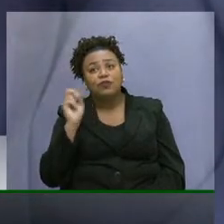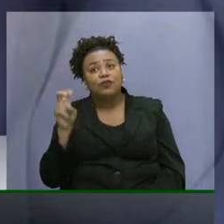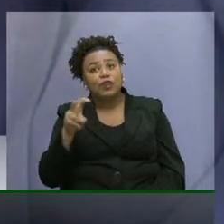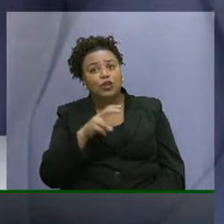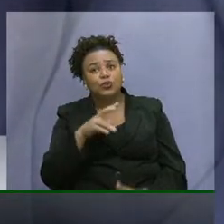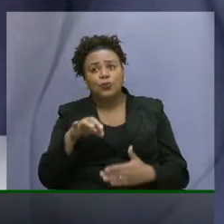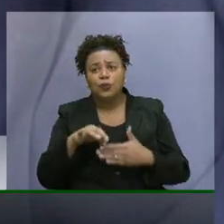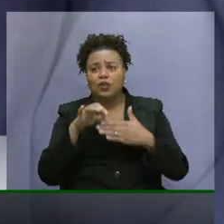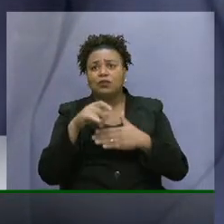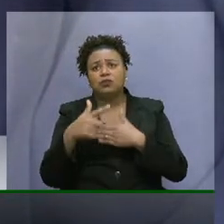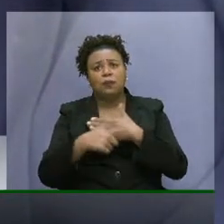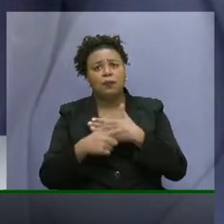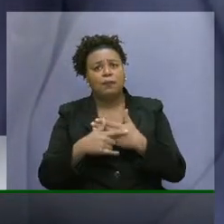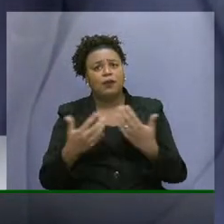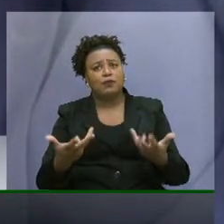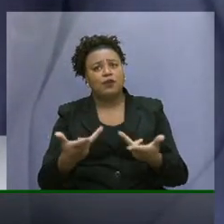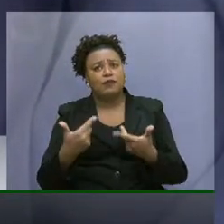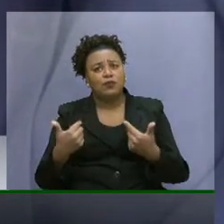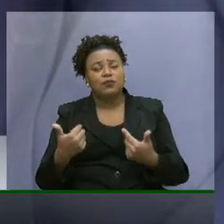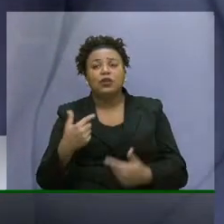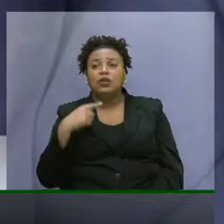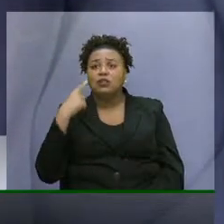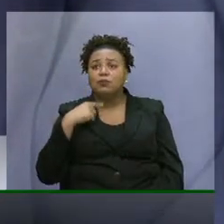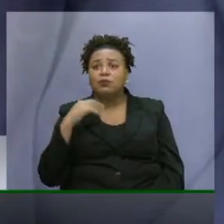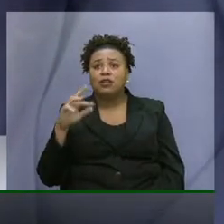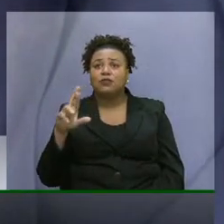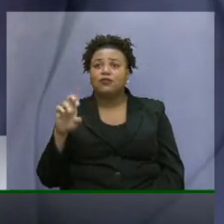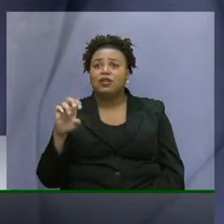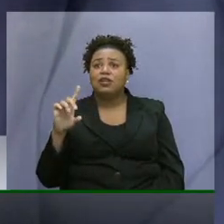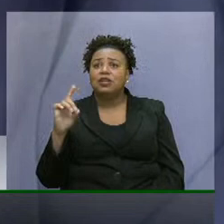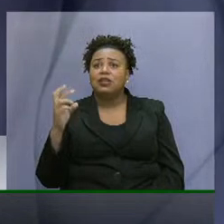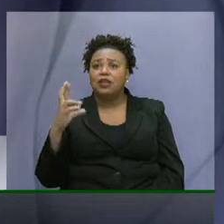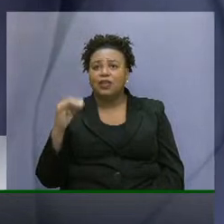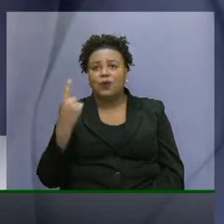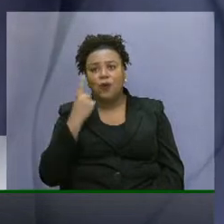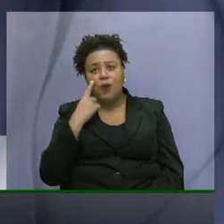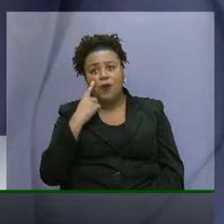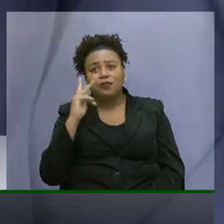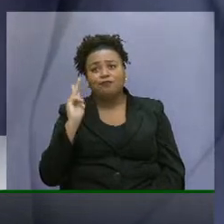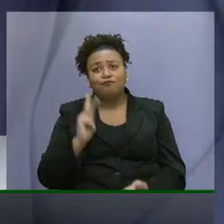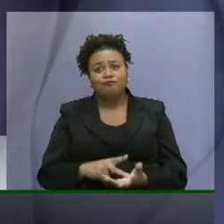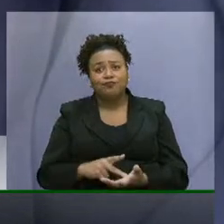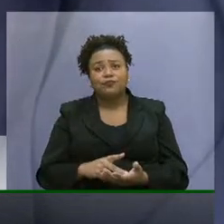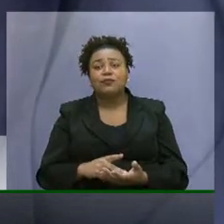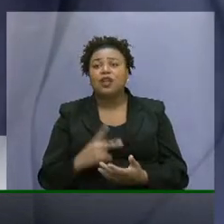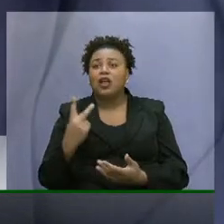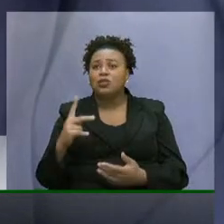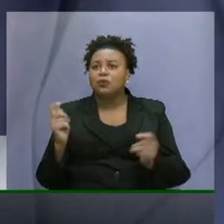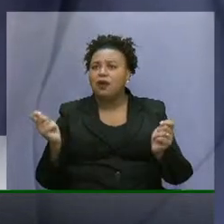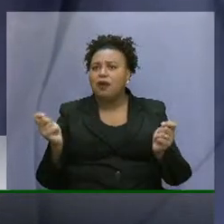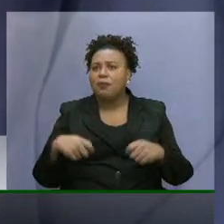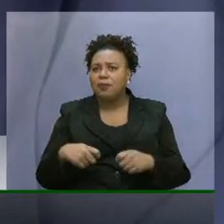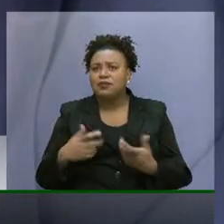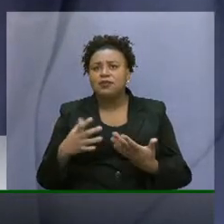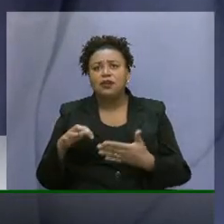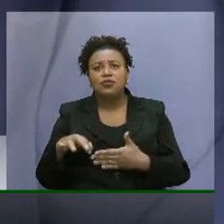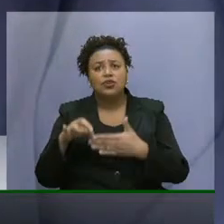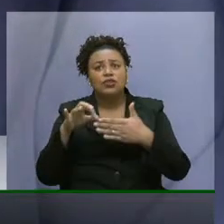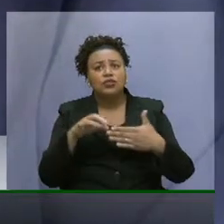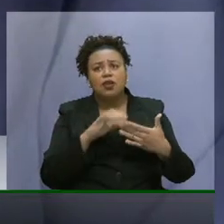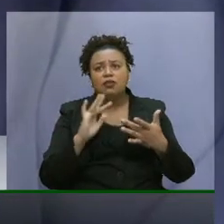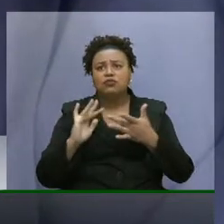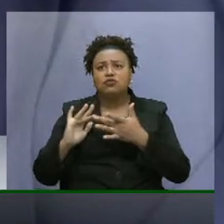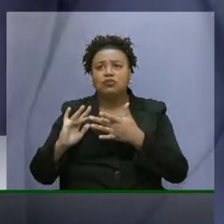governo, que fez um papel brilhante. Frederico, olha, realmente a tua capacidade de liderança,